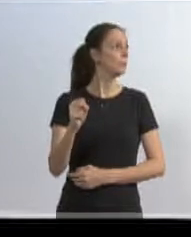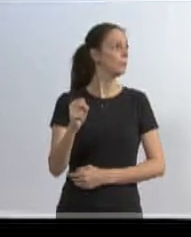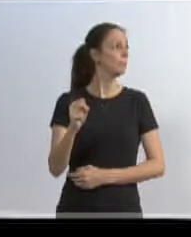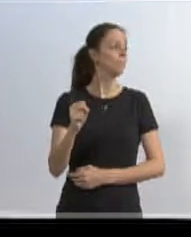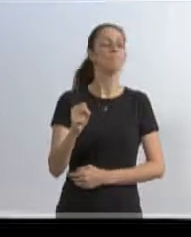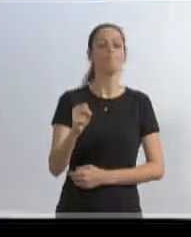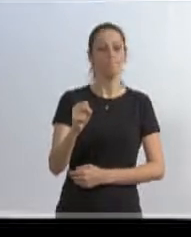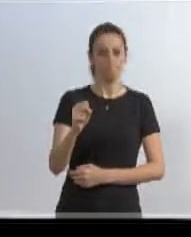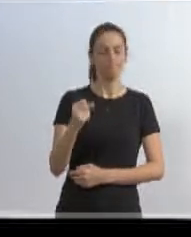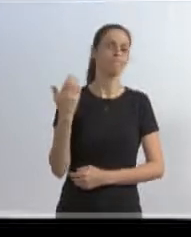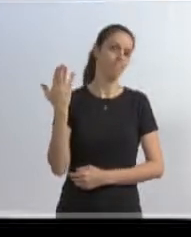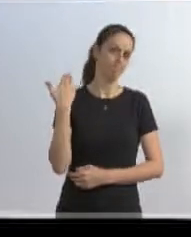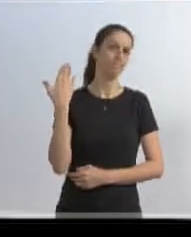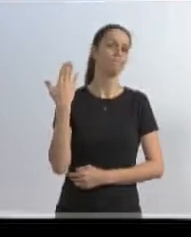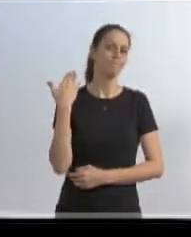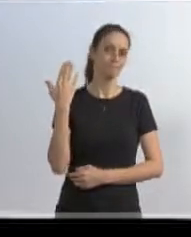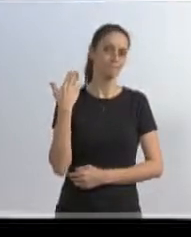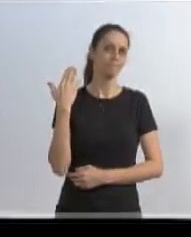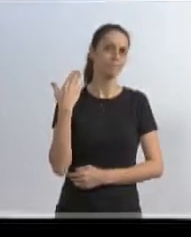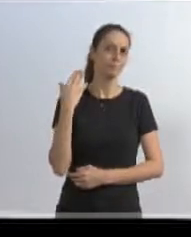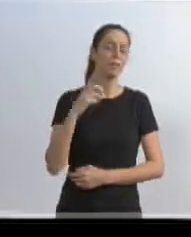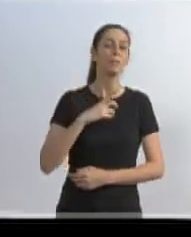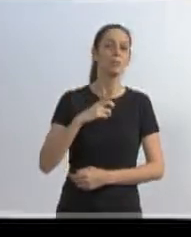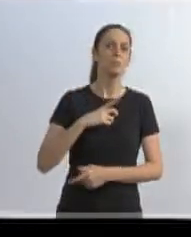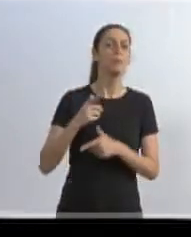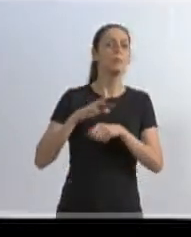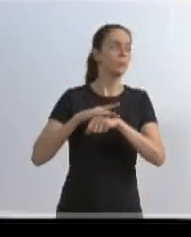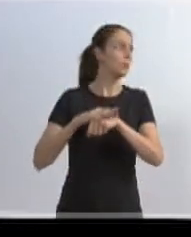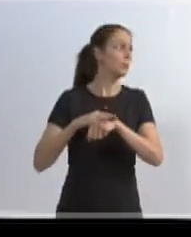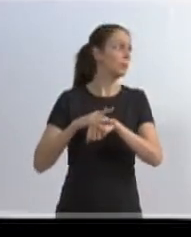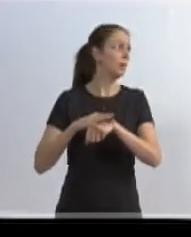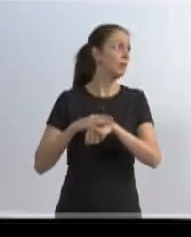Eu tive leucemia linfóide aguda.